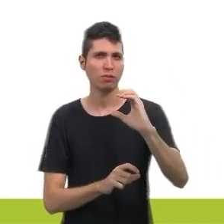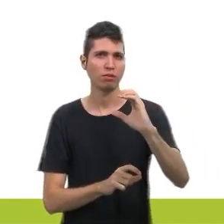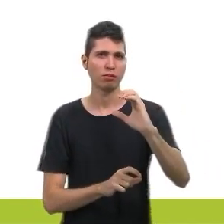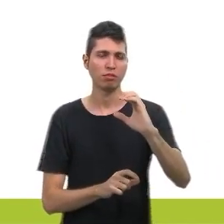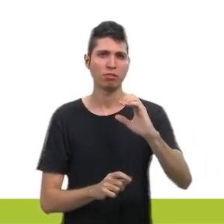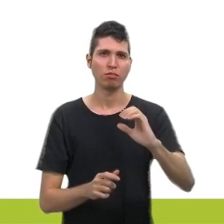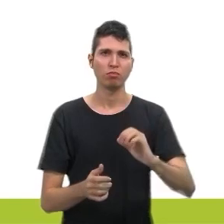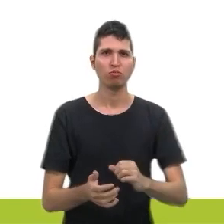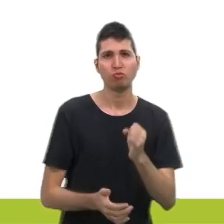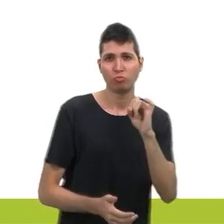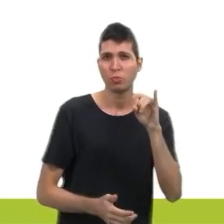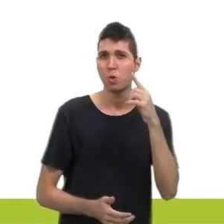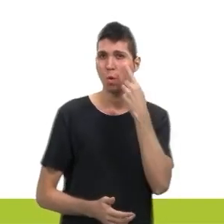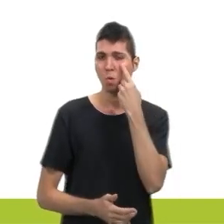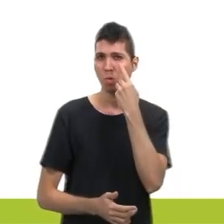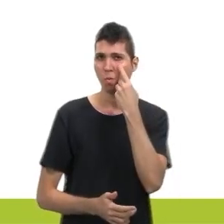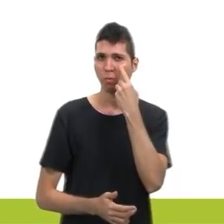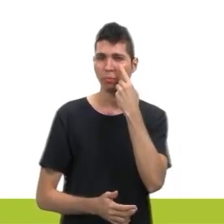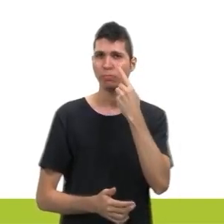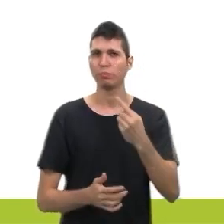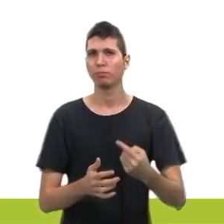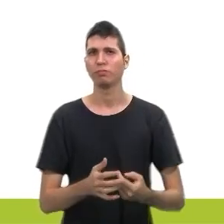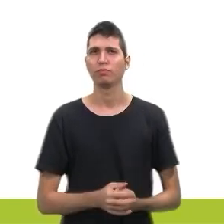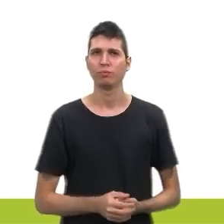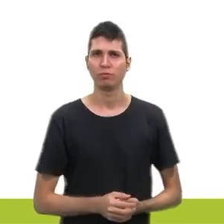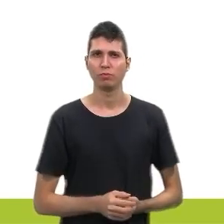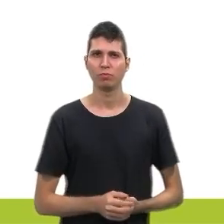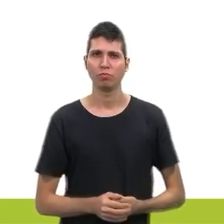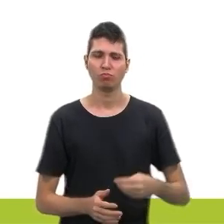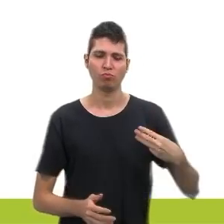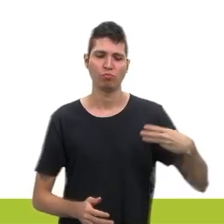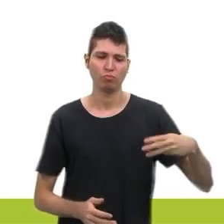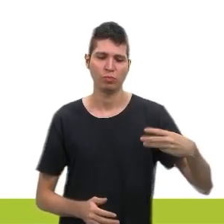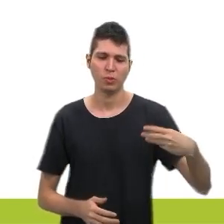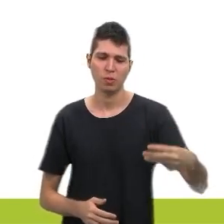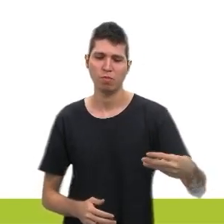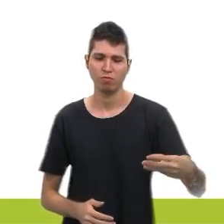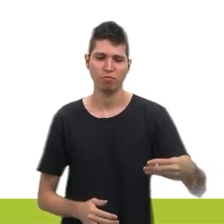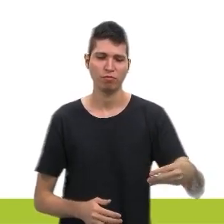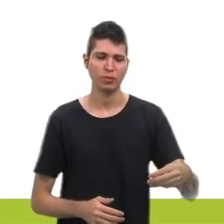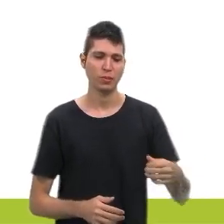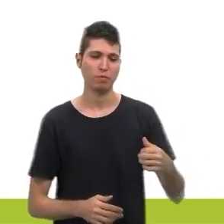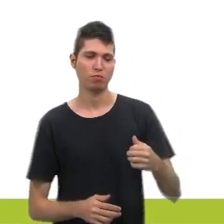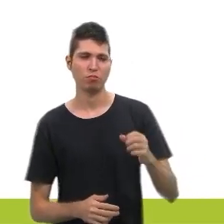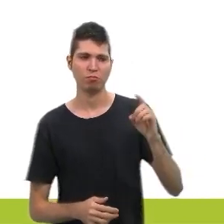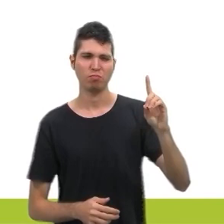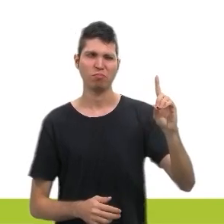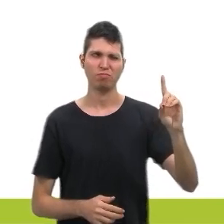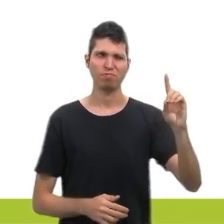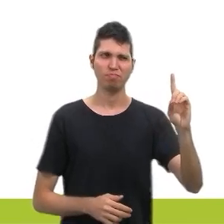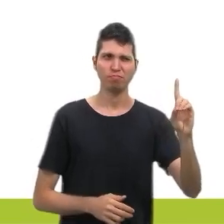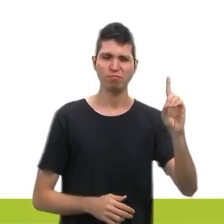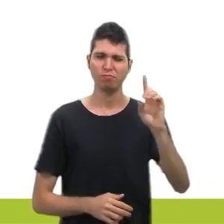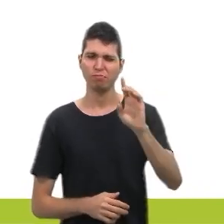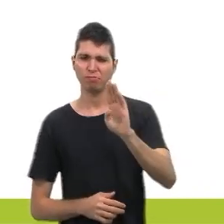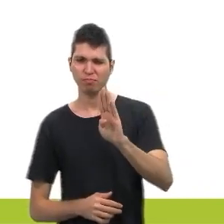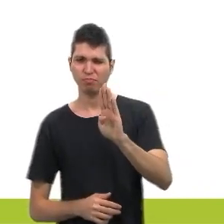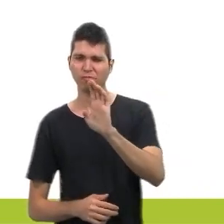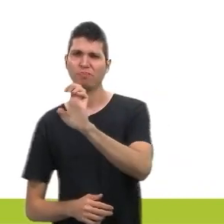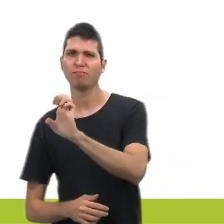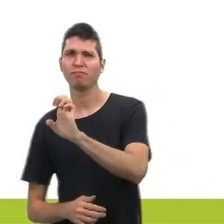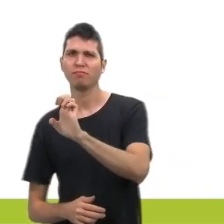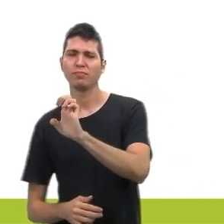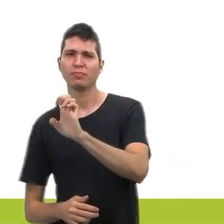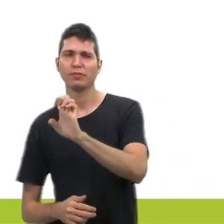você olhar aqui, ó, já sei que a moda é 10, eu fiquei entre a B, a D e a E. Só que a minha média aritmética